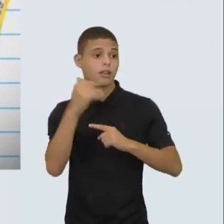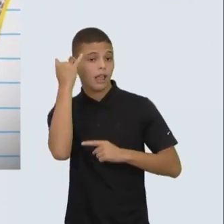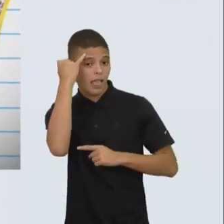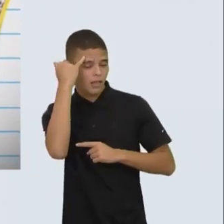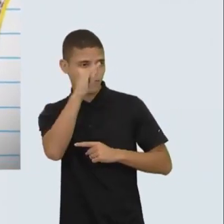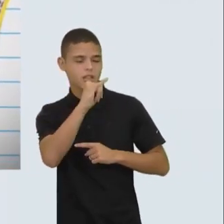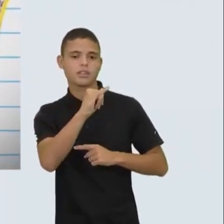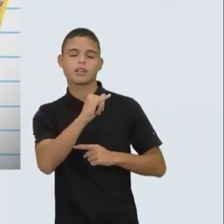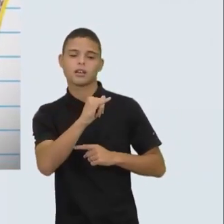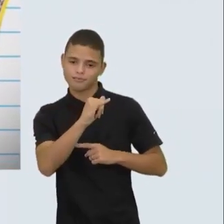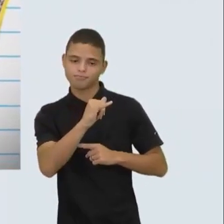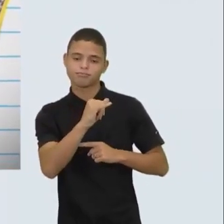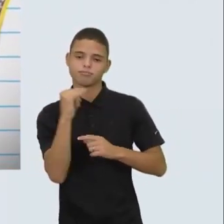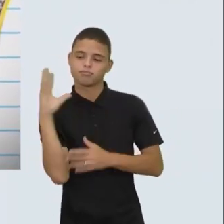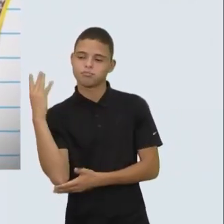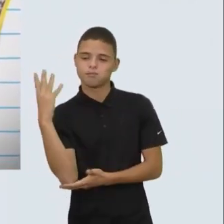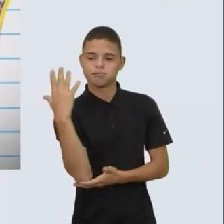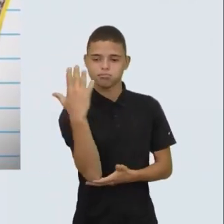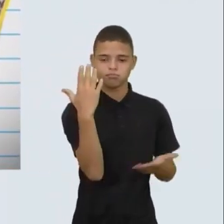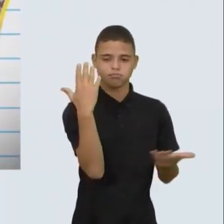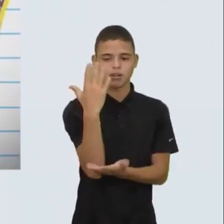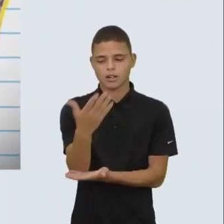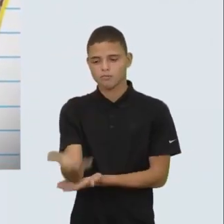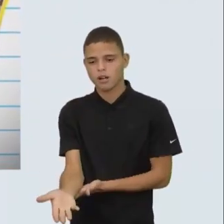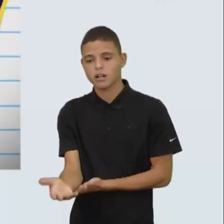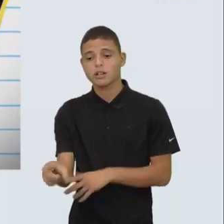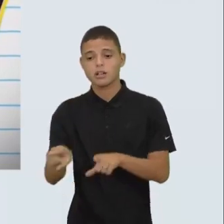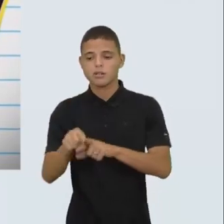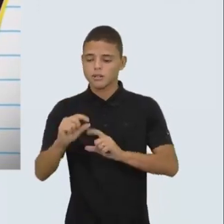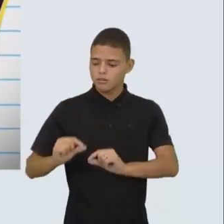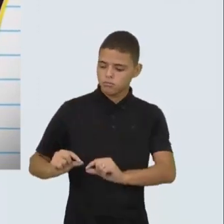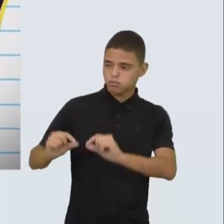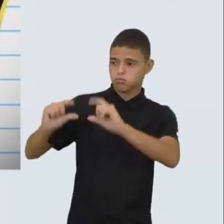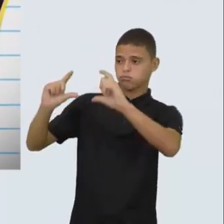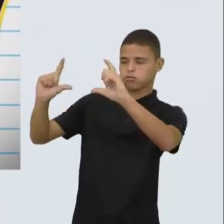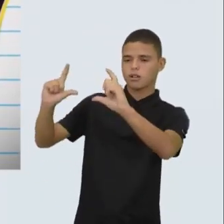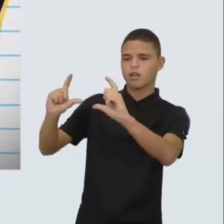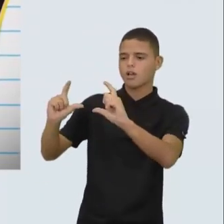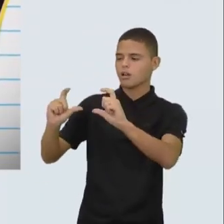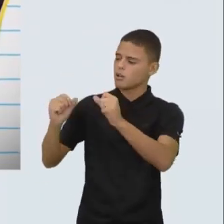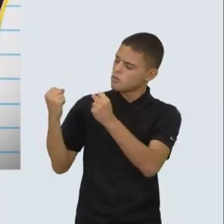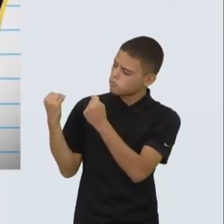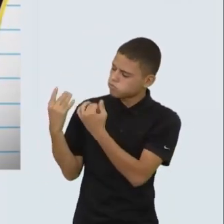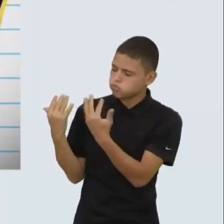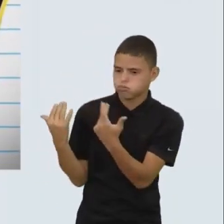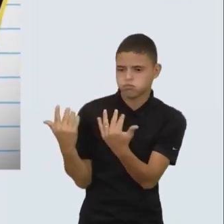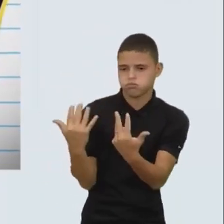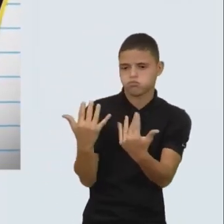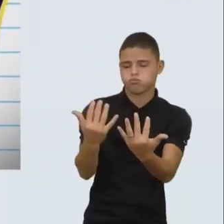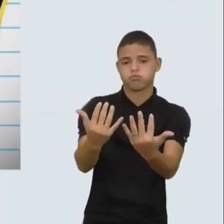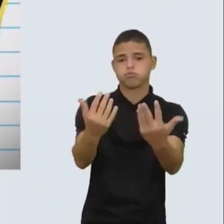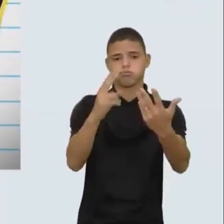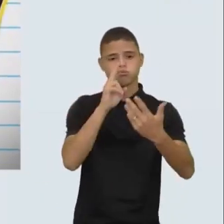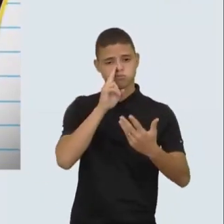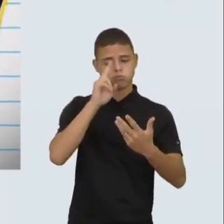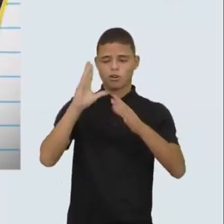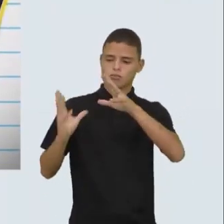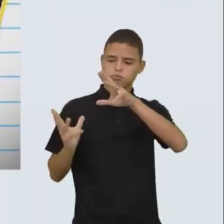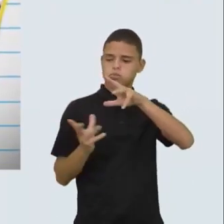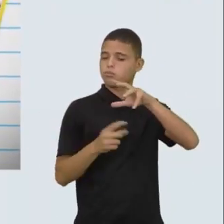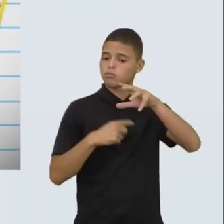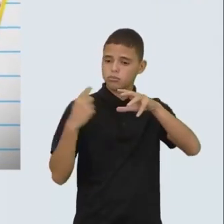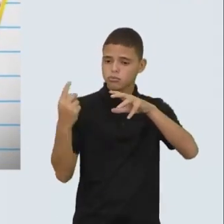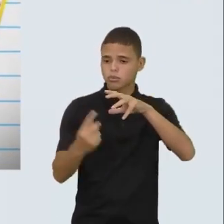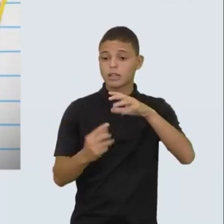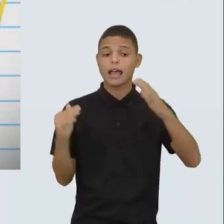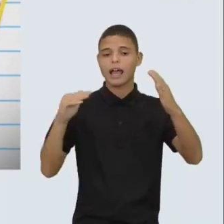desmatamento, restaurar florestas degradadas e aumentar substancialmente o florestamento e o reflorestamento em escala global.